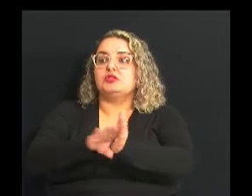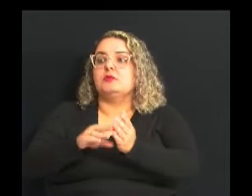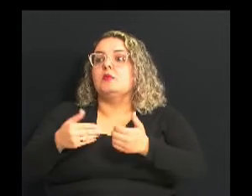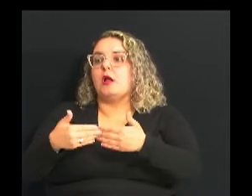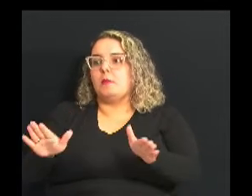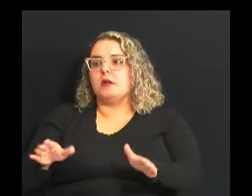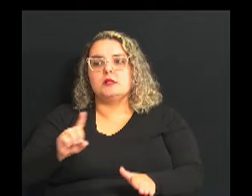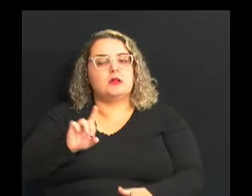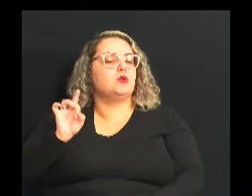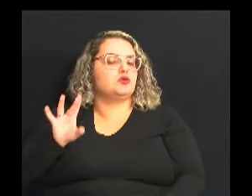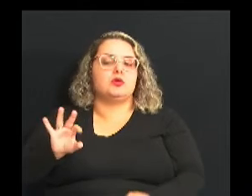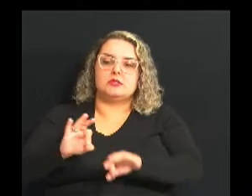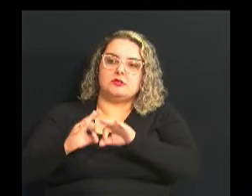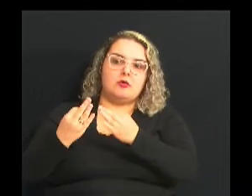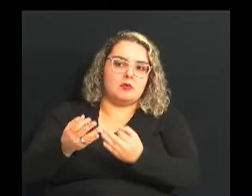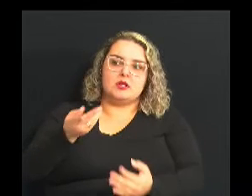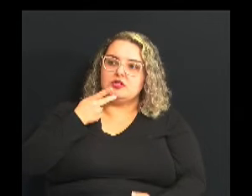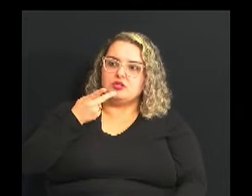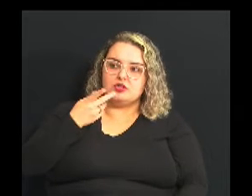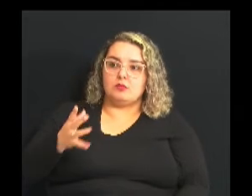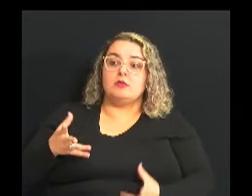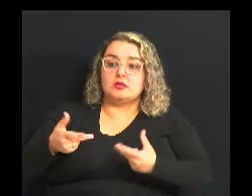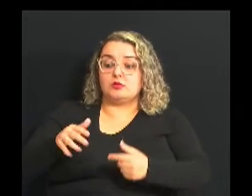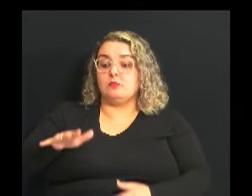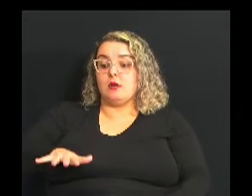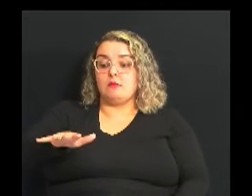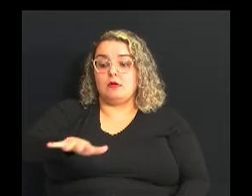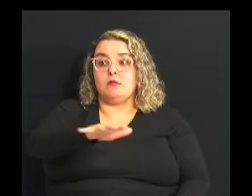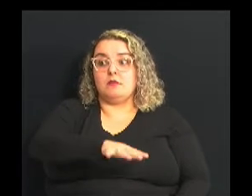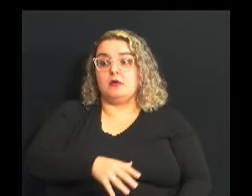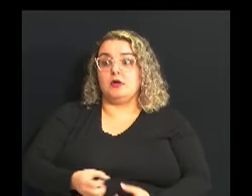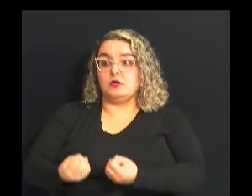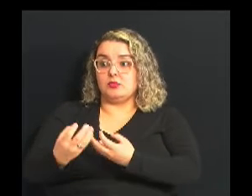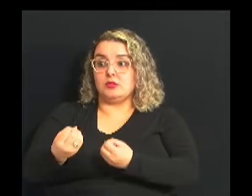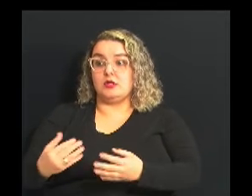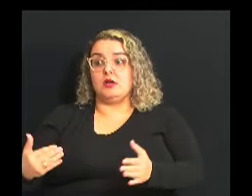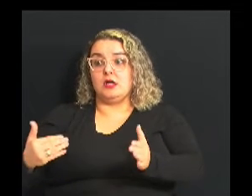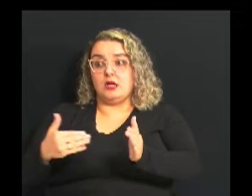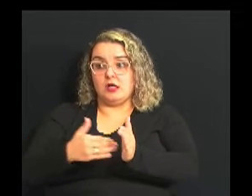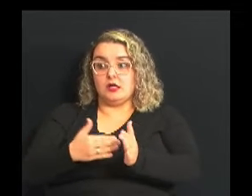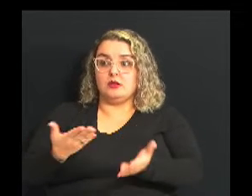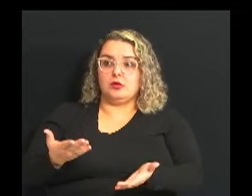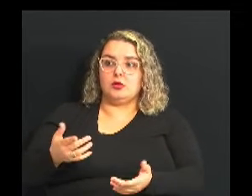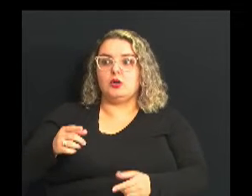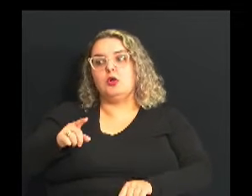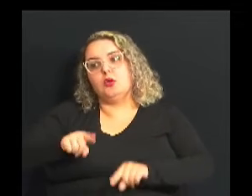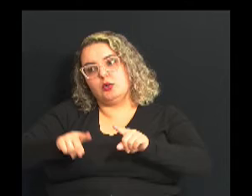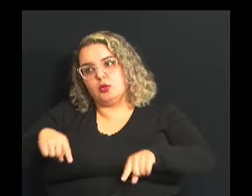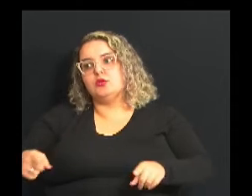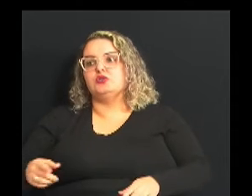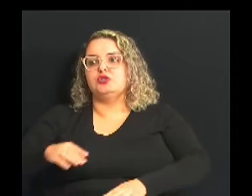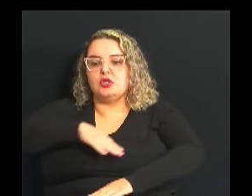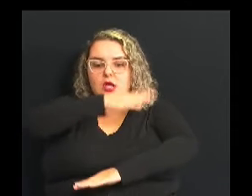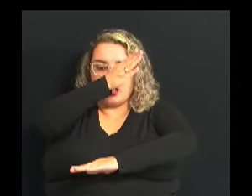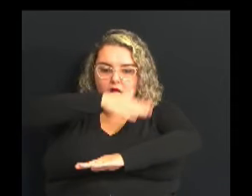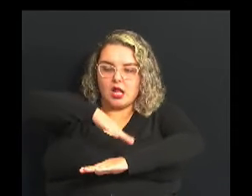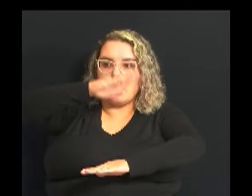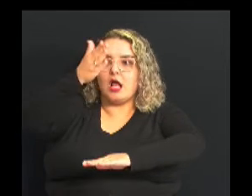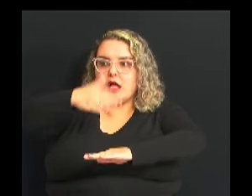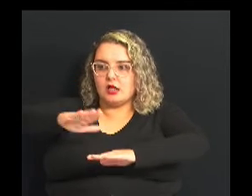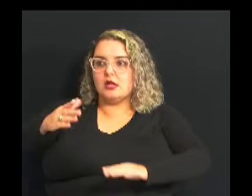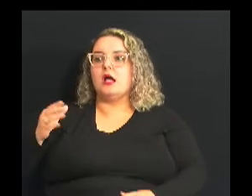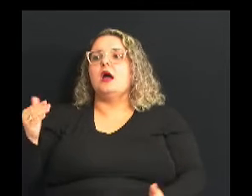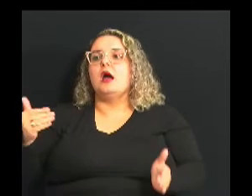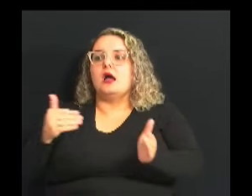essas famílias de Campinas que eu disse, mas a toda a região. Nós temos informação até que chega é óbvio que aí depende de relevo, mas nós já tivemos retorno até